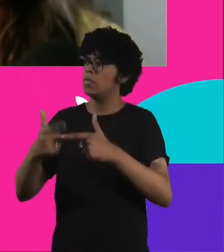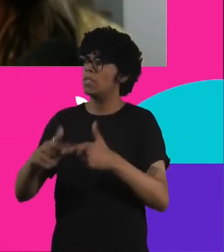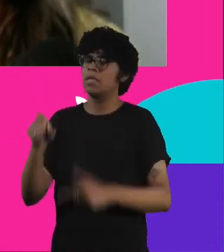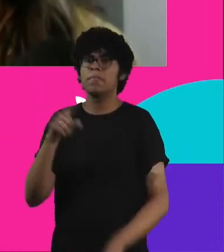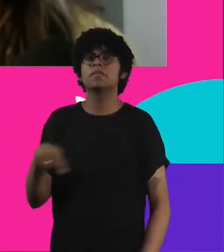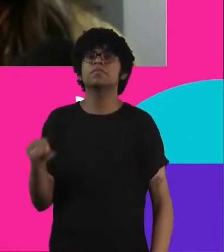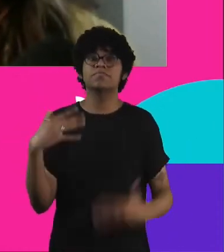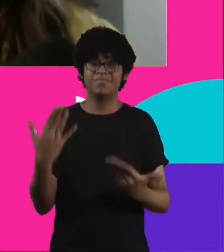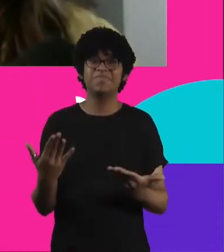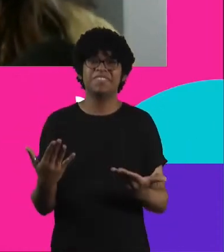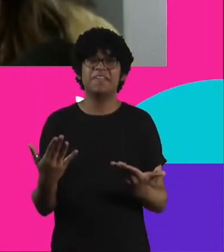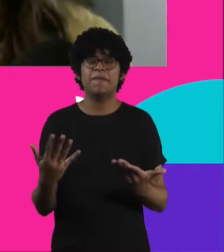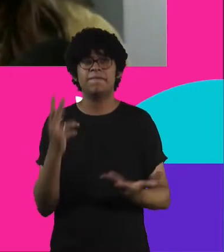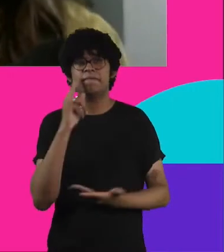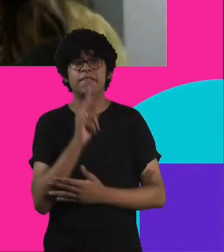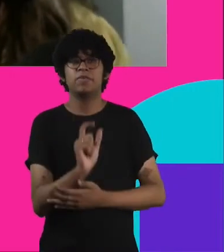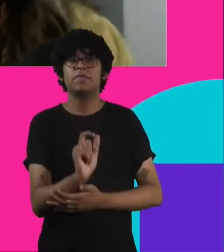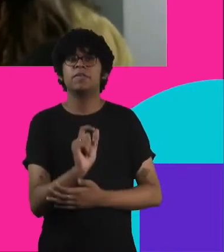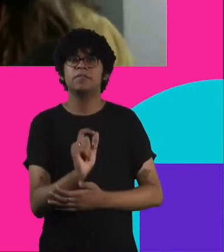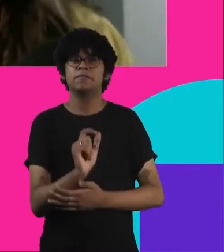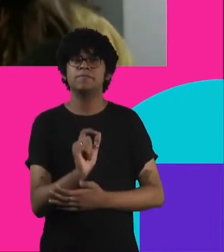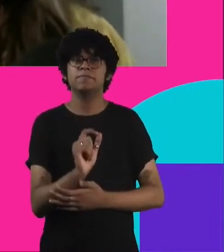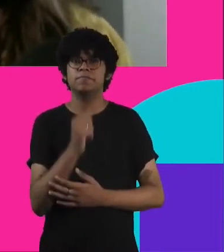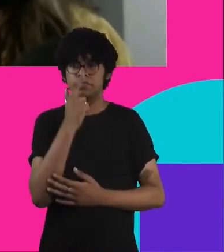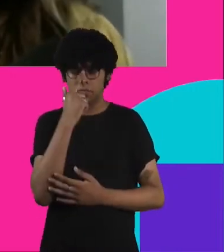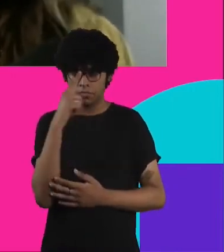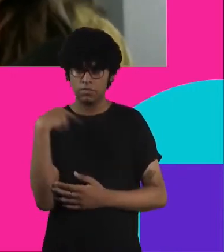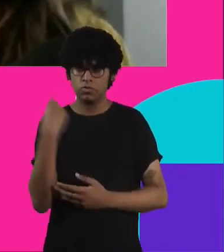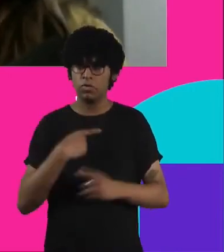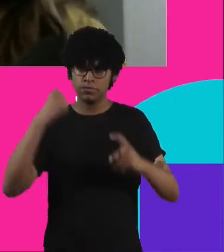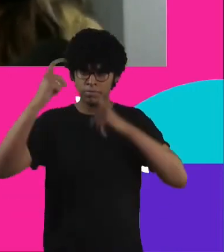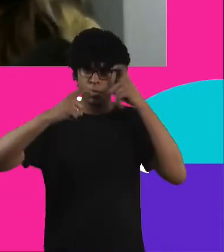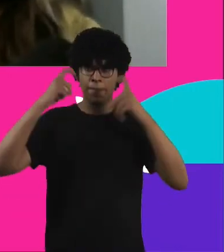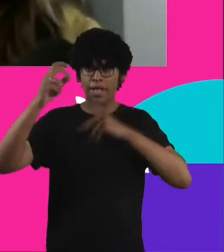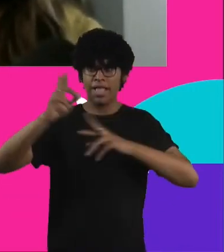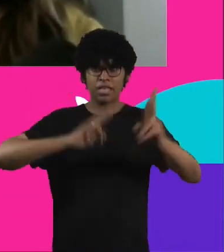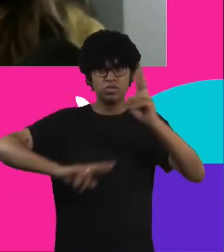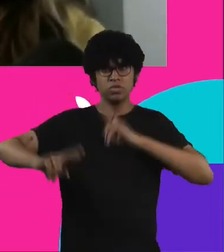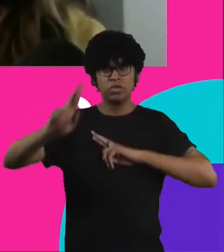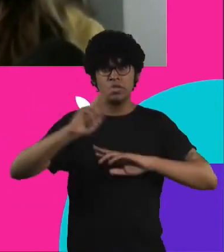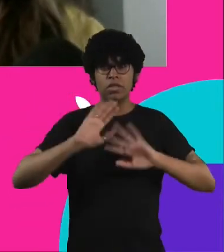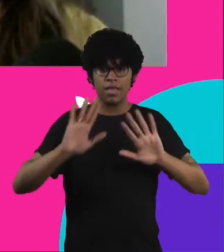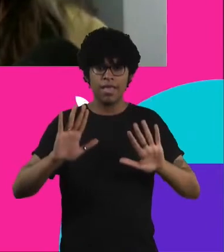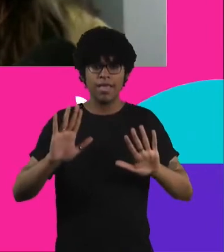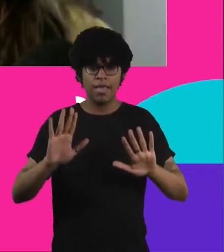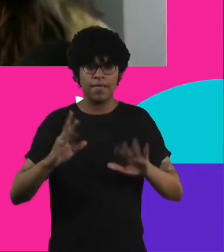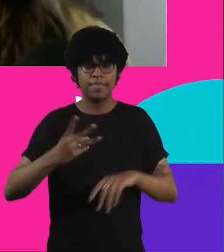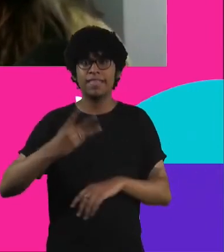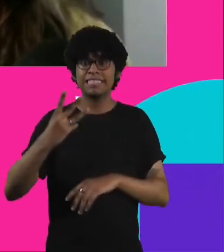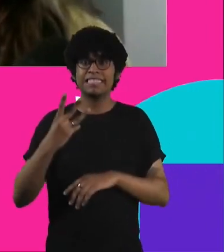na questão de que a gente está cada vez mais preocupado com resultados. E é a partir disso que, num terceiro momento, eu também